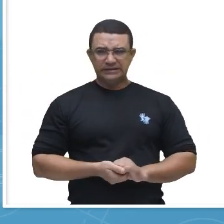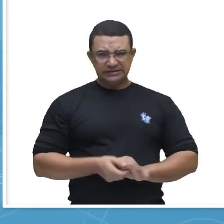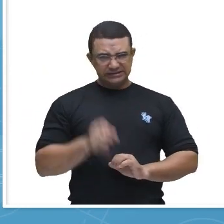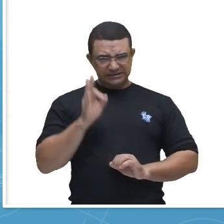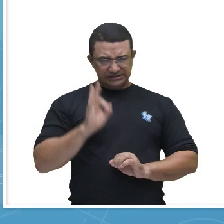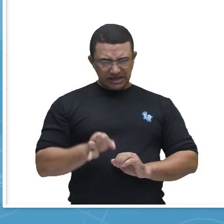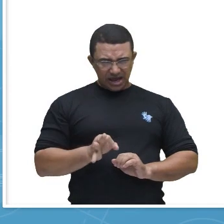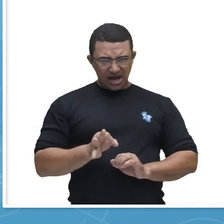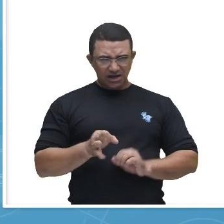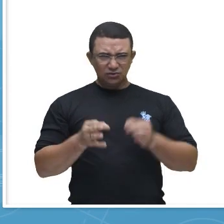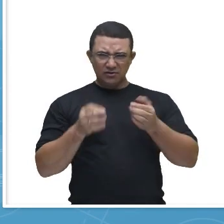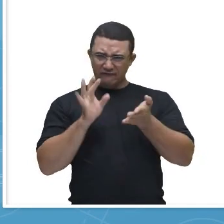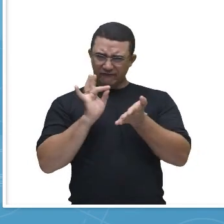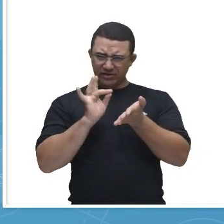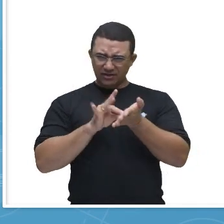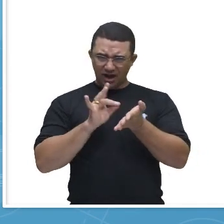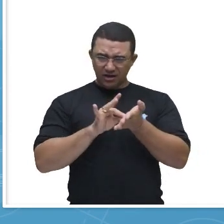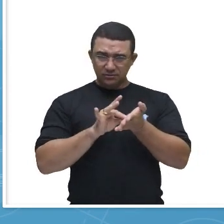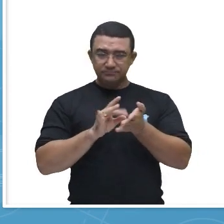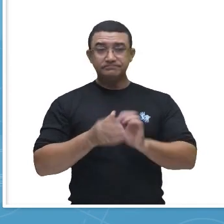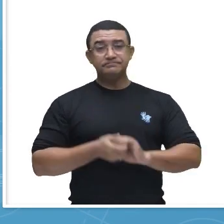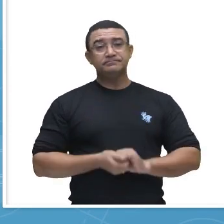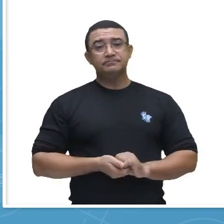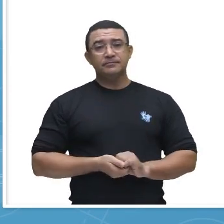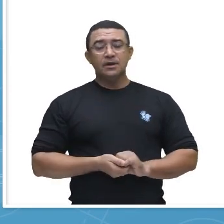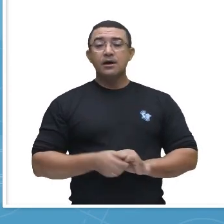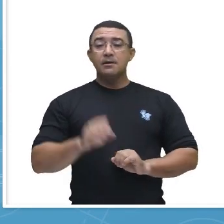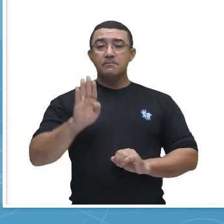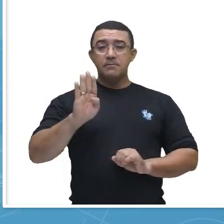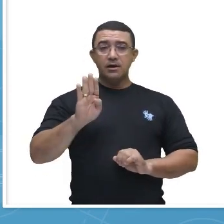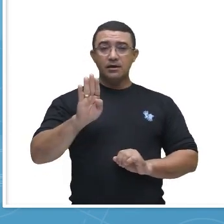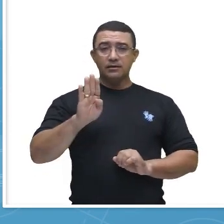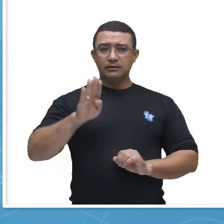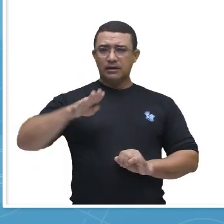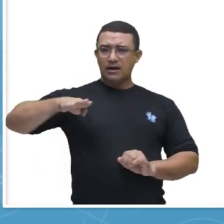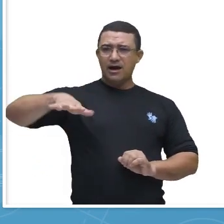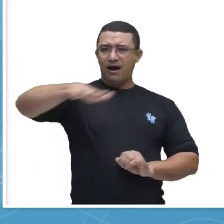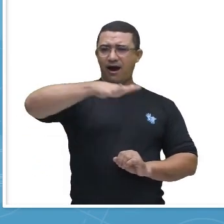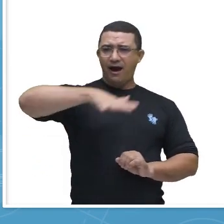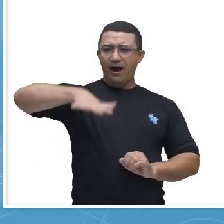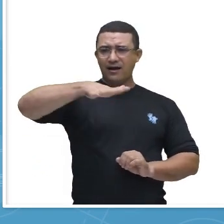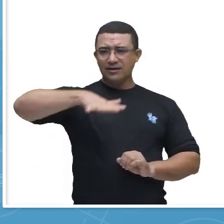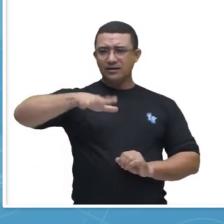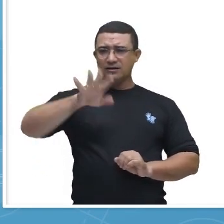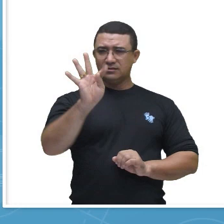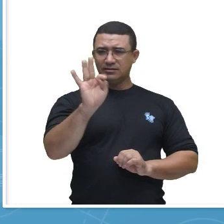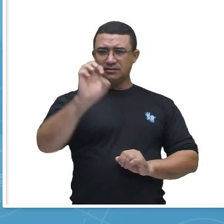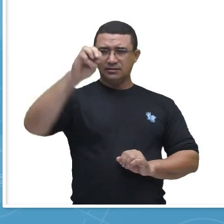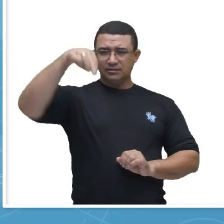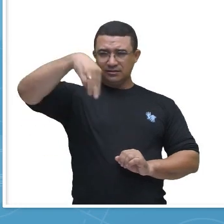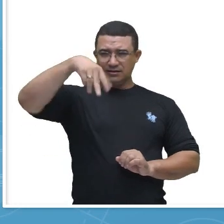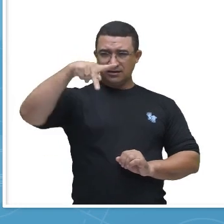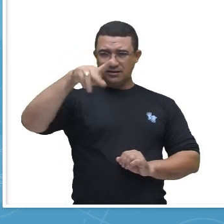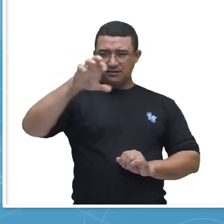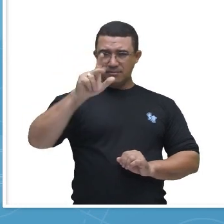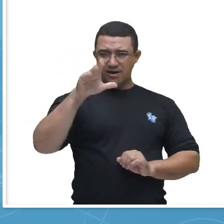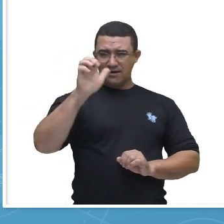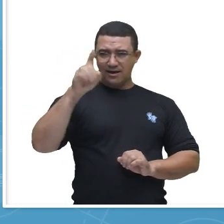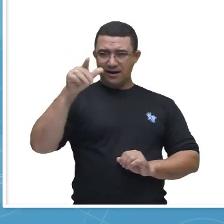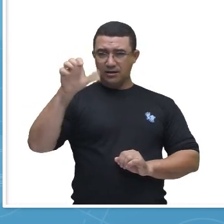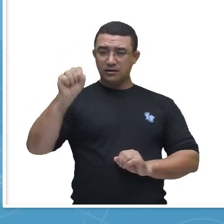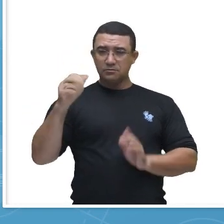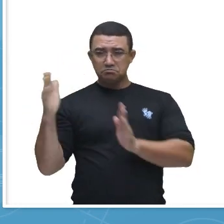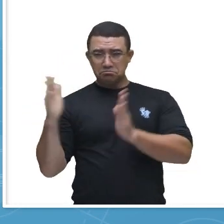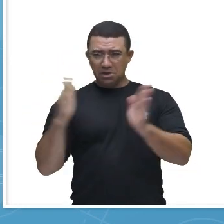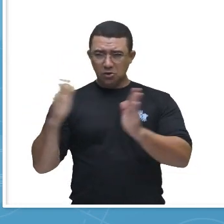tá certo? Pensem aí. Letra B. As zonas temperadas em um determinado período do